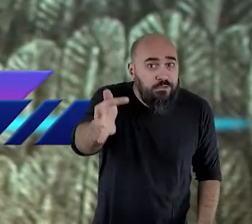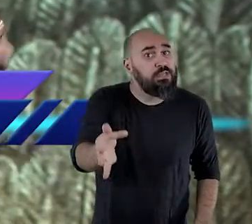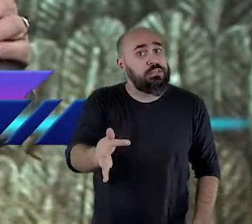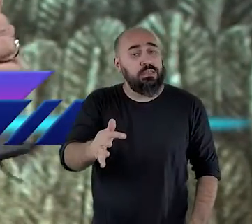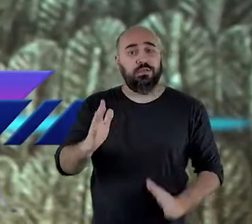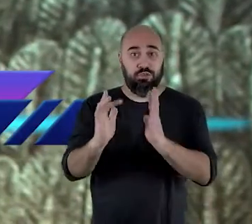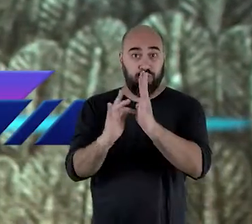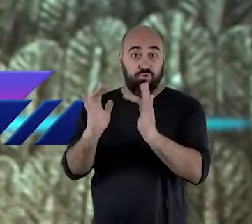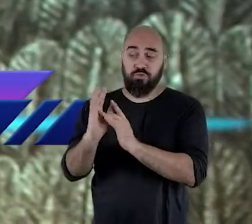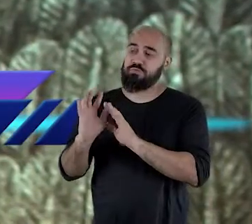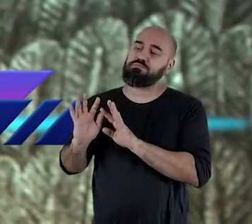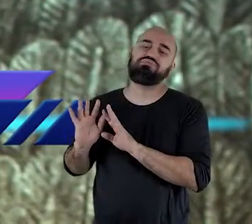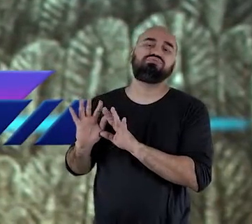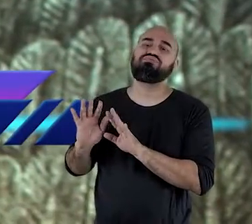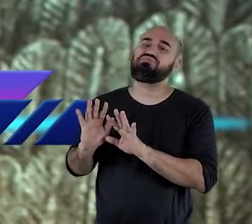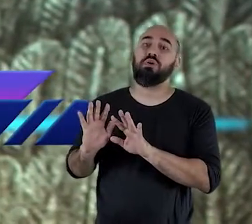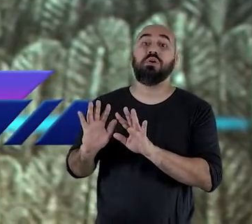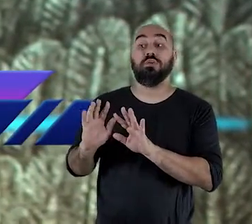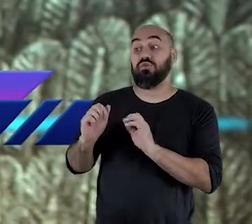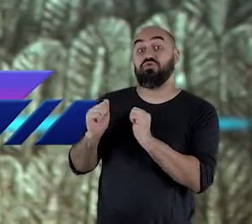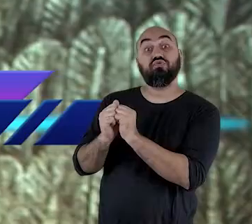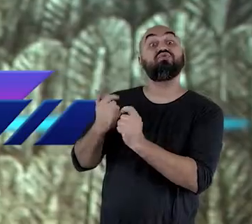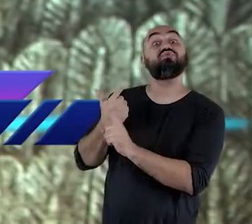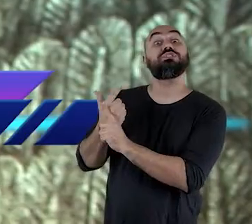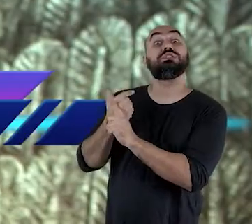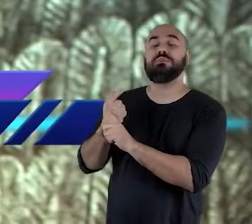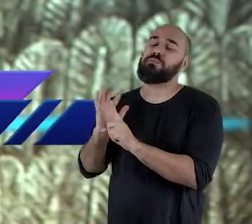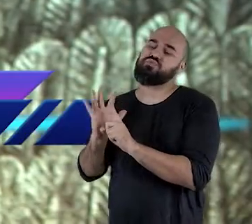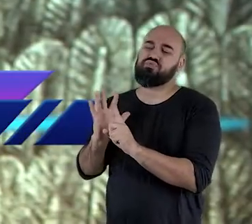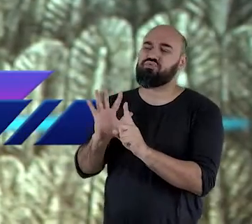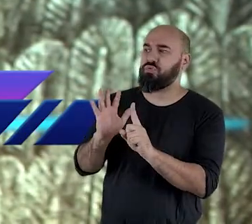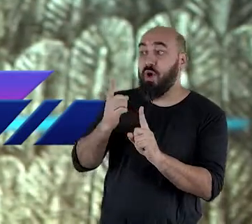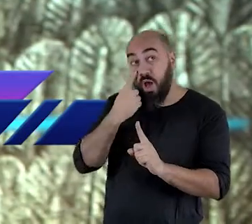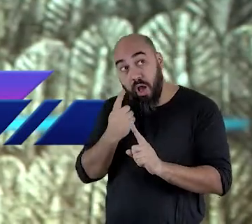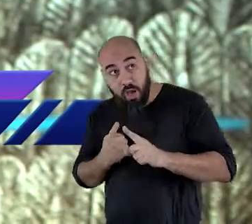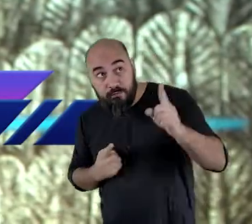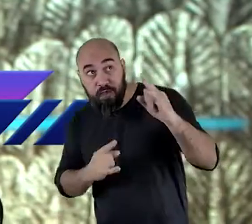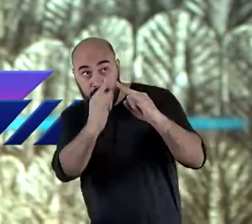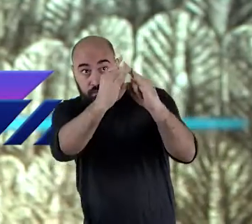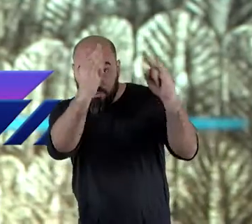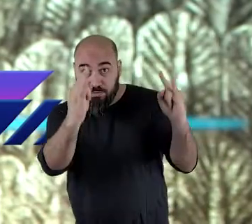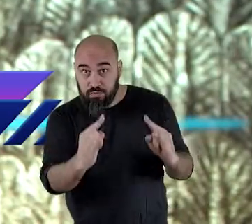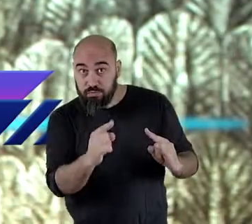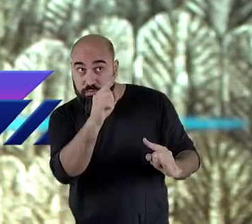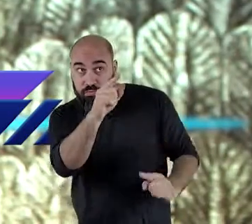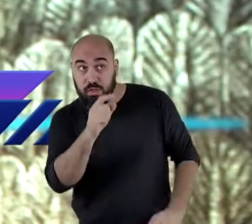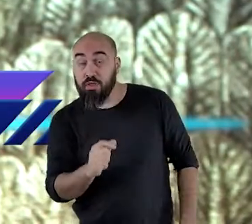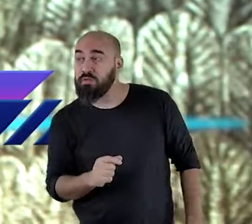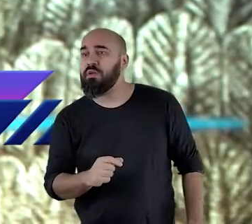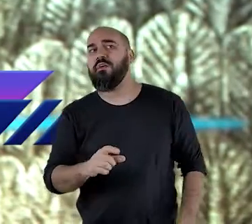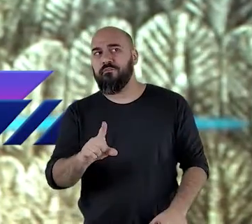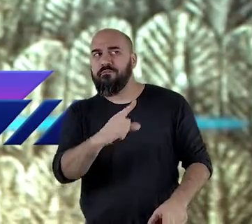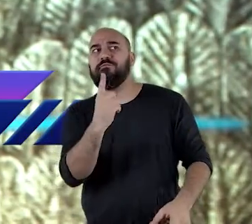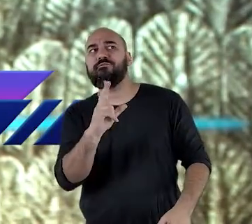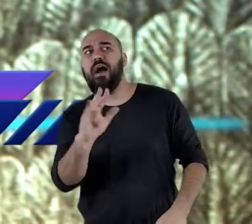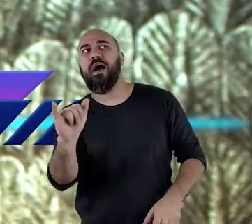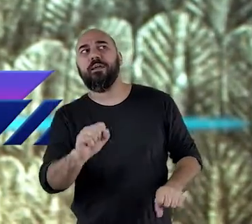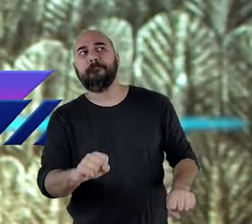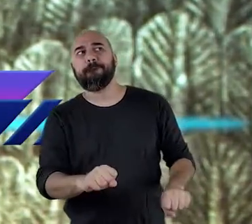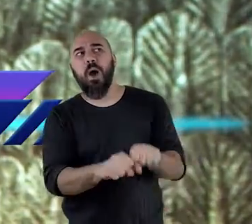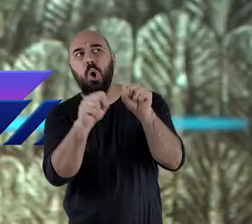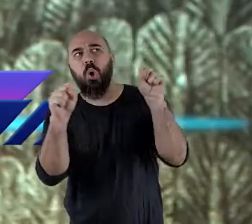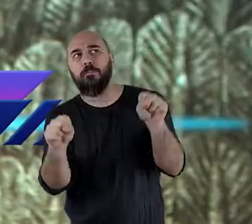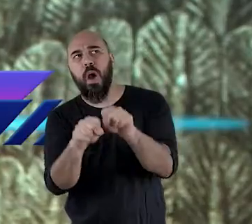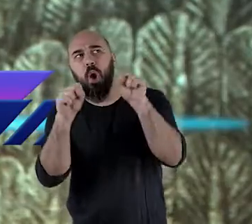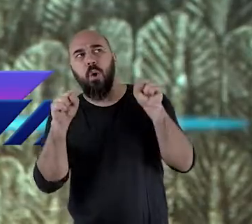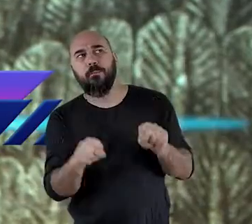e Jesus diz assim: olha, vocês estão vendo todo esse templo aqui? Não ficará pedra sobre pedra. Os discípulos pensaram que Jesus falava